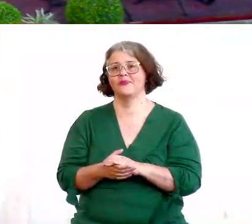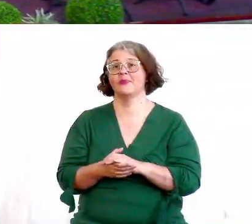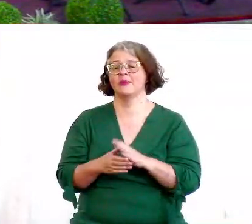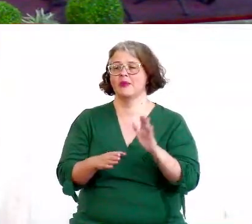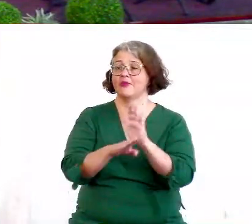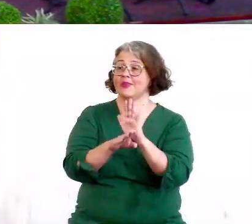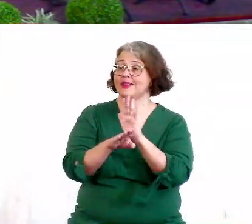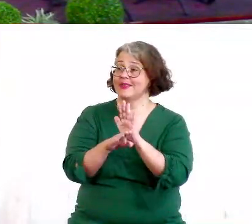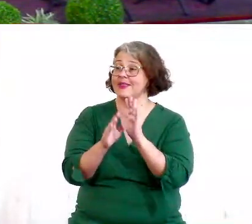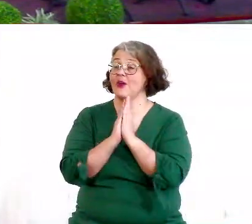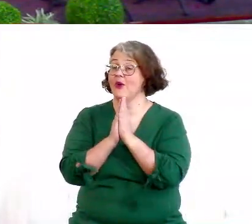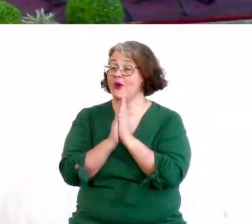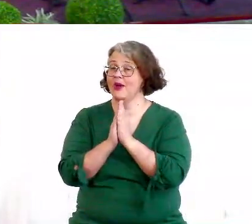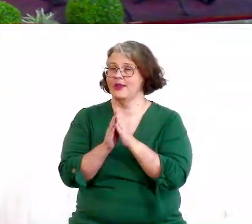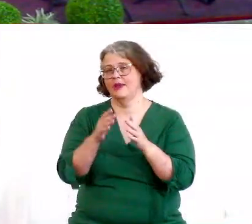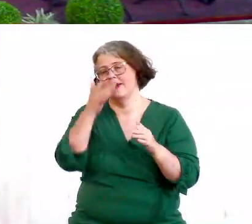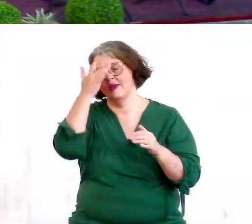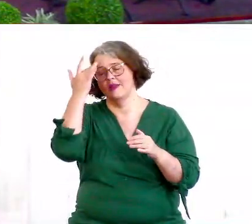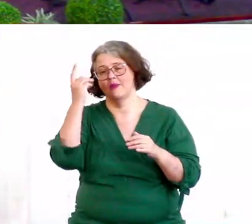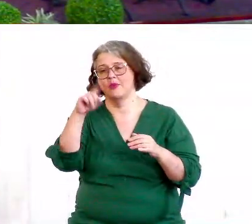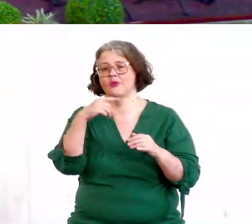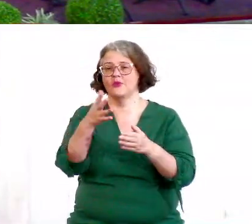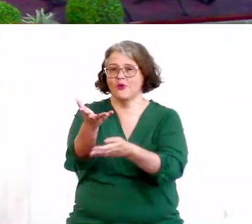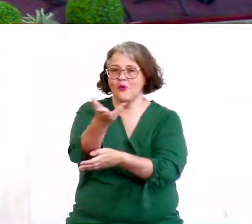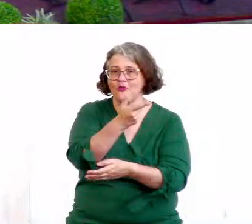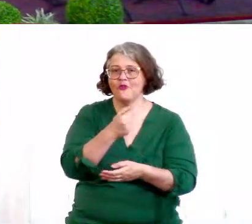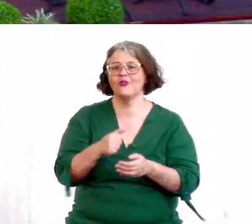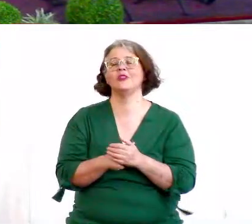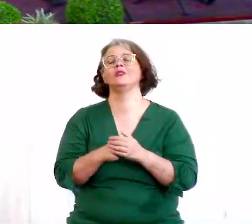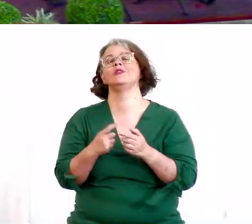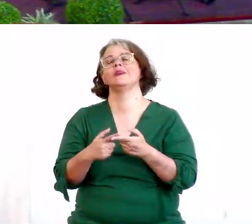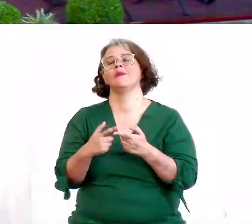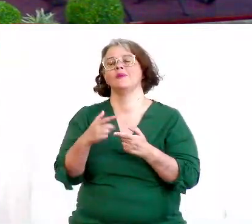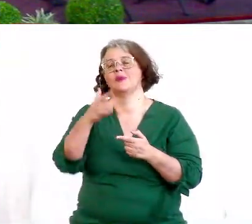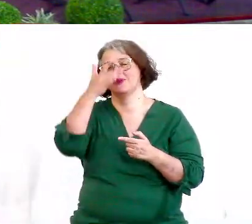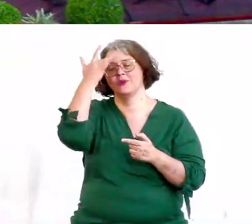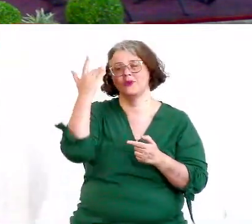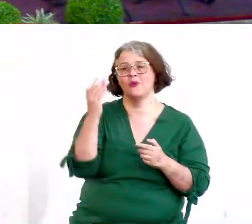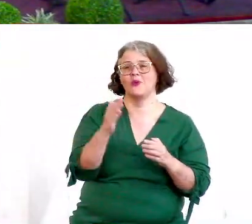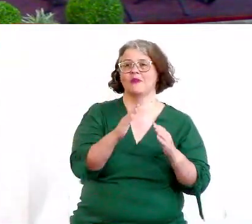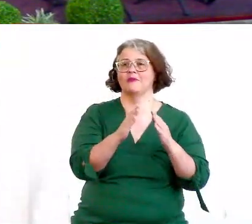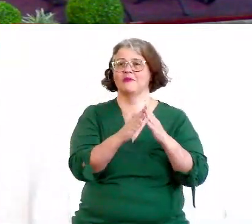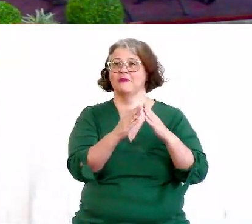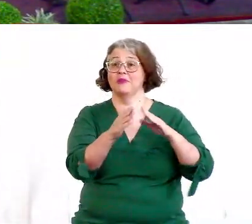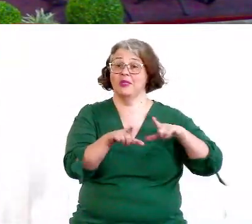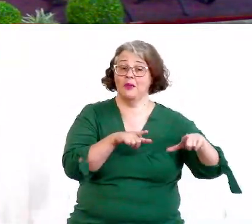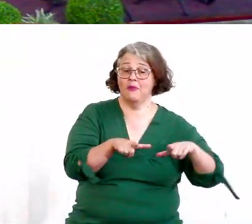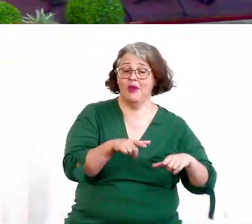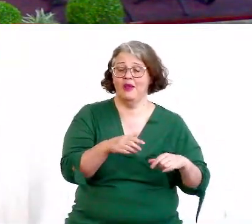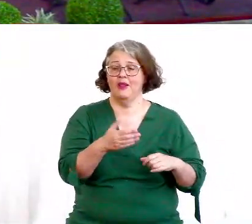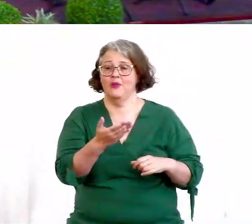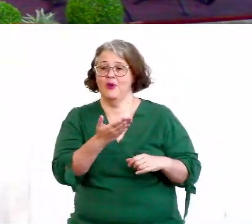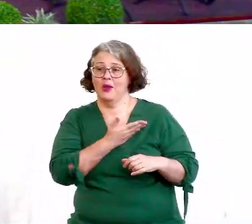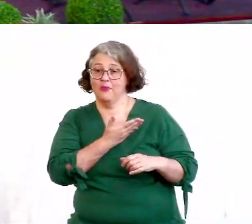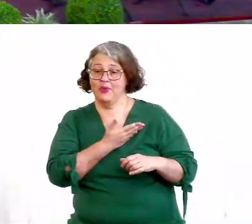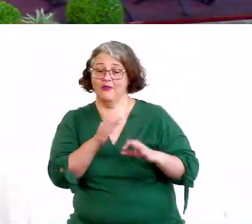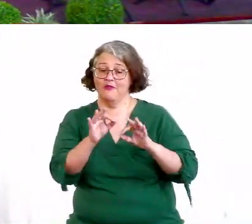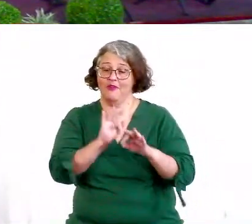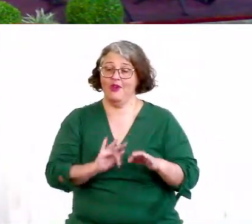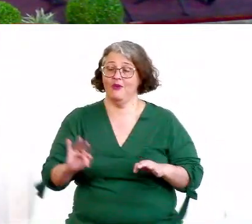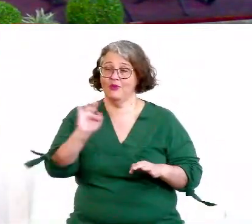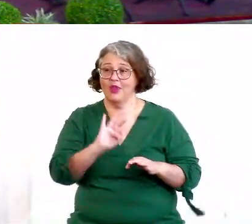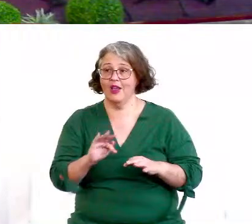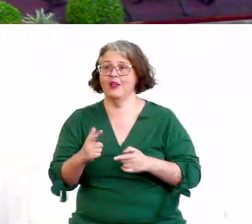um parente, um colega de trabalho, seja o que for. Ore por essa pessoa ao longo de todo o mês de